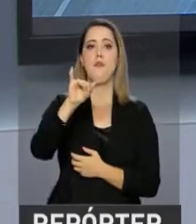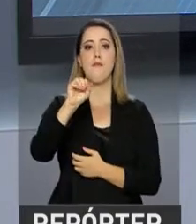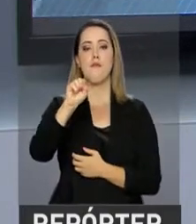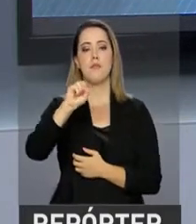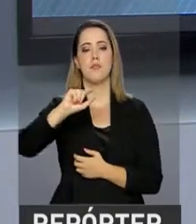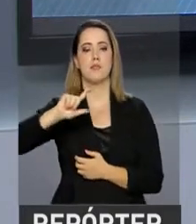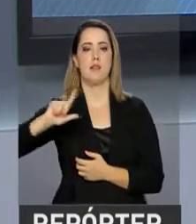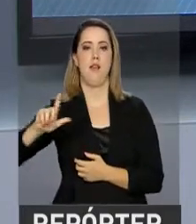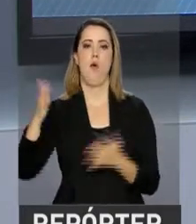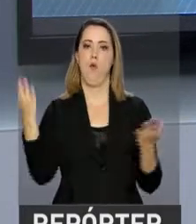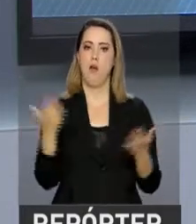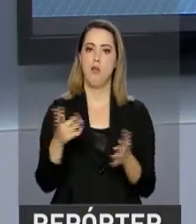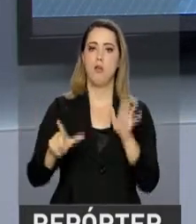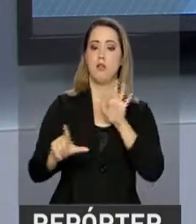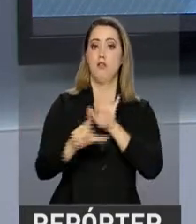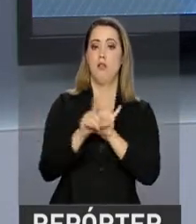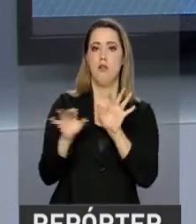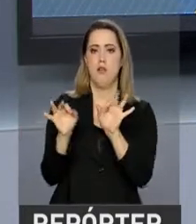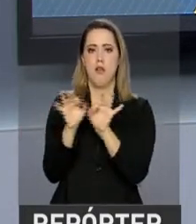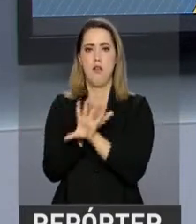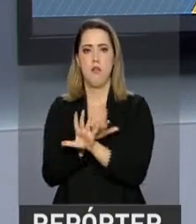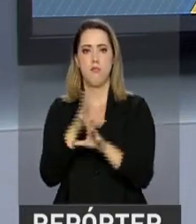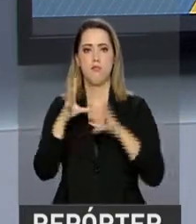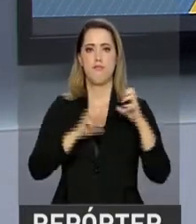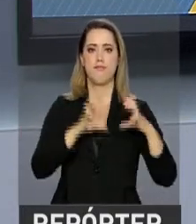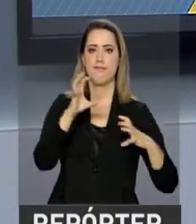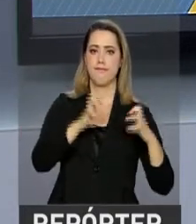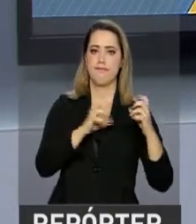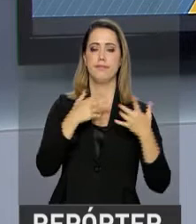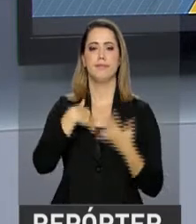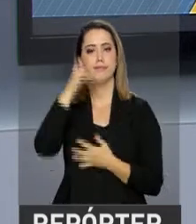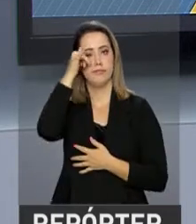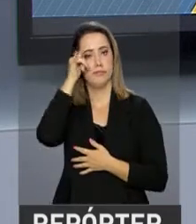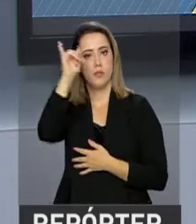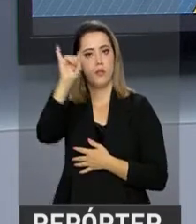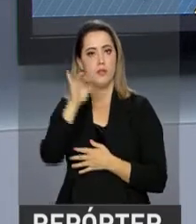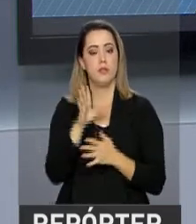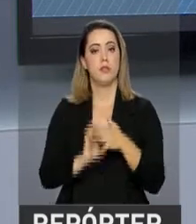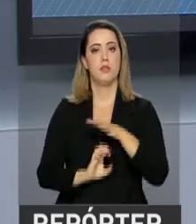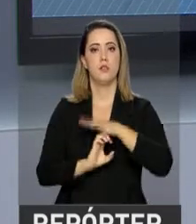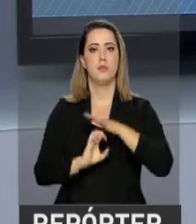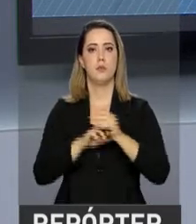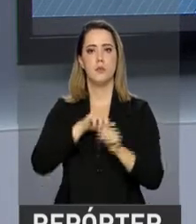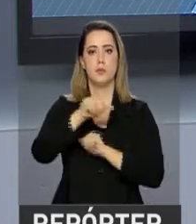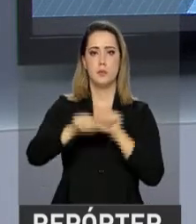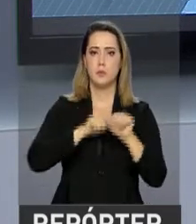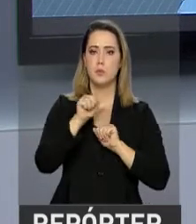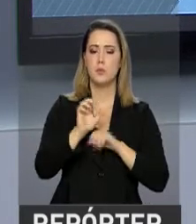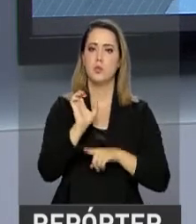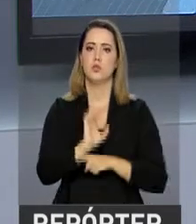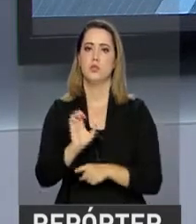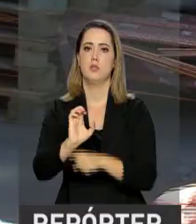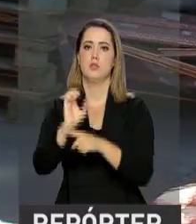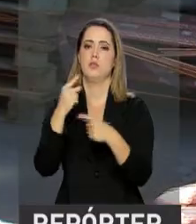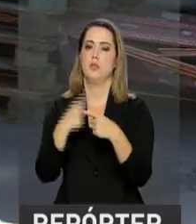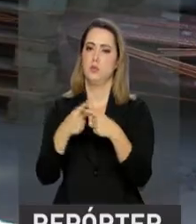lei para pôr fim a essa disputa e evitar que empresas mudem de estados por causa dos benefícios fiscais